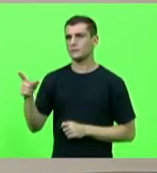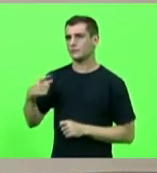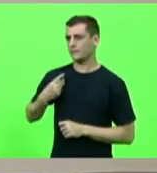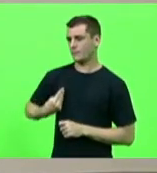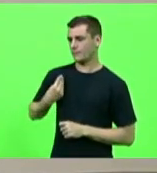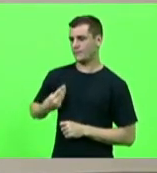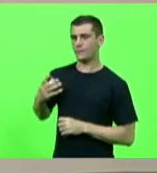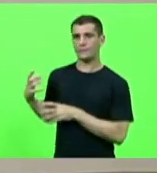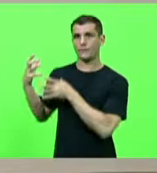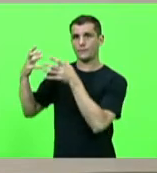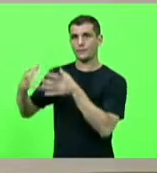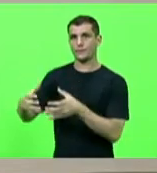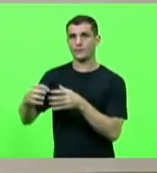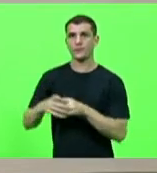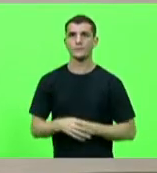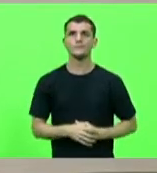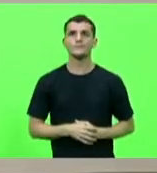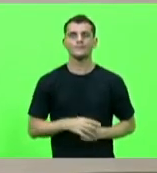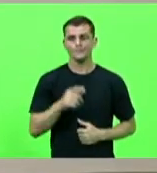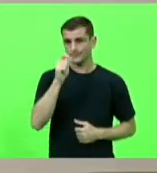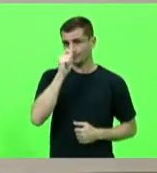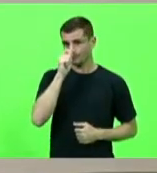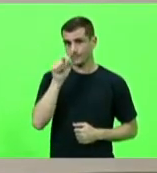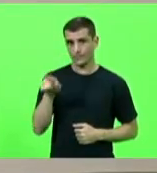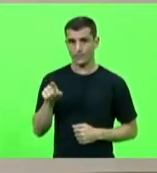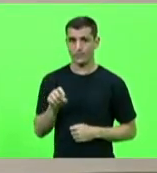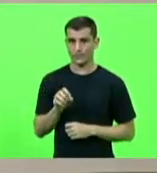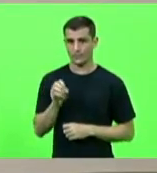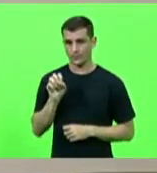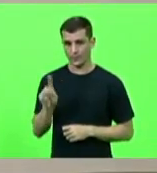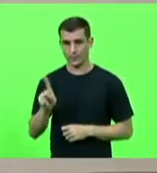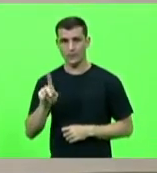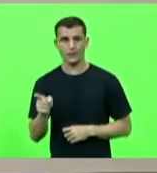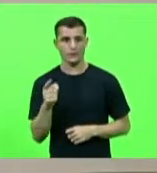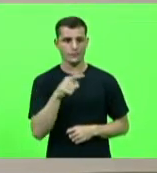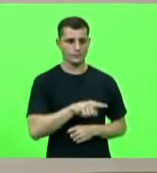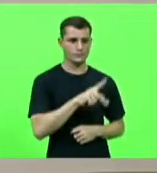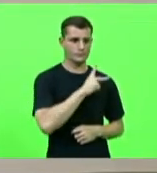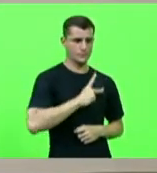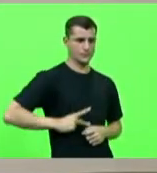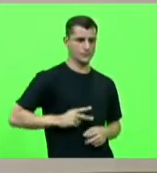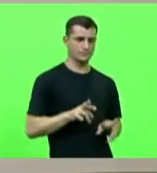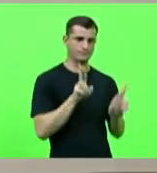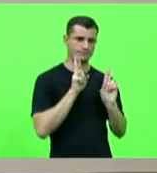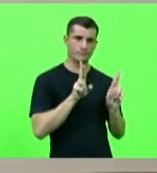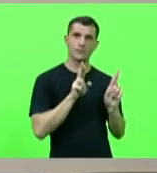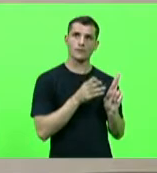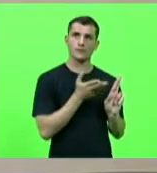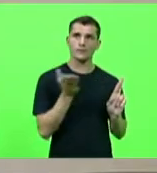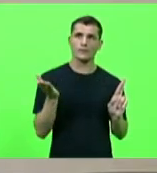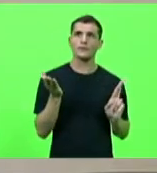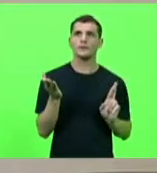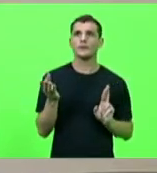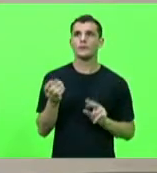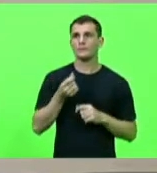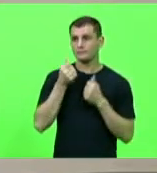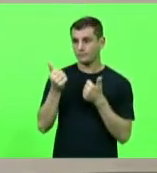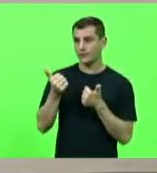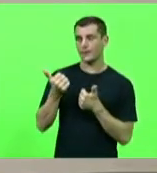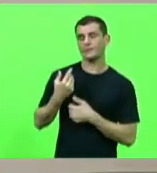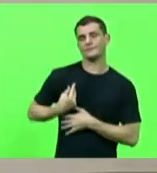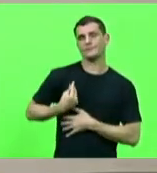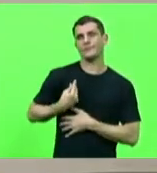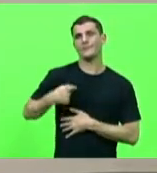Feito o registro, deputado João Amin, também essa presidência deseja que estejam à vontade aqui na